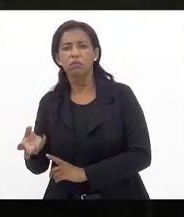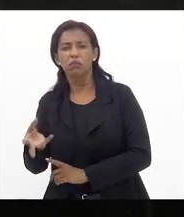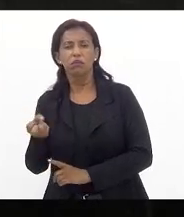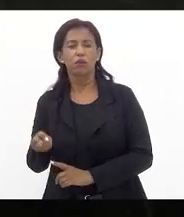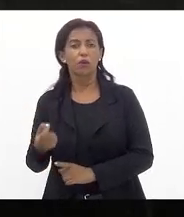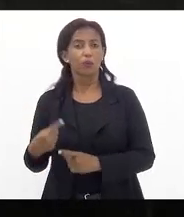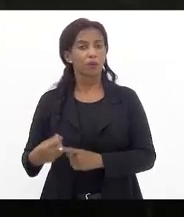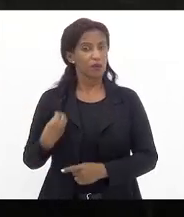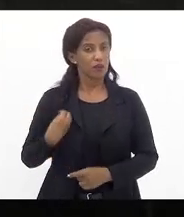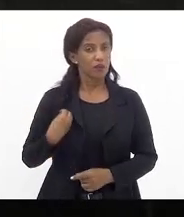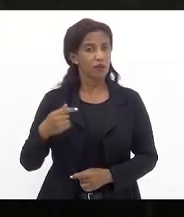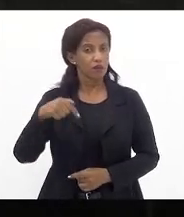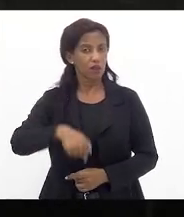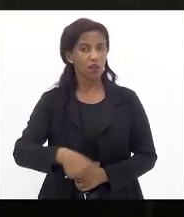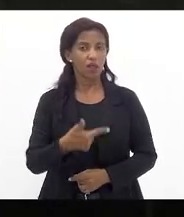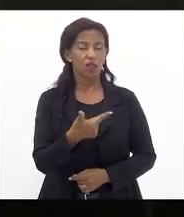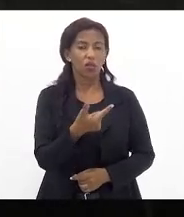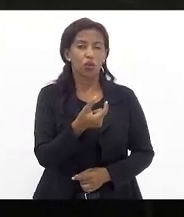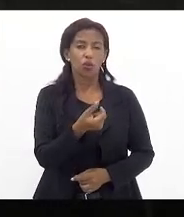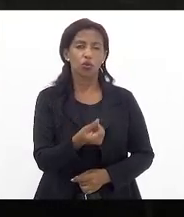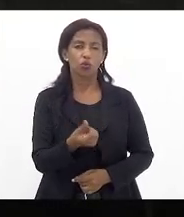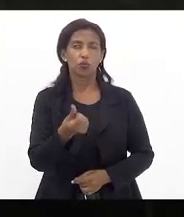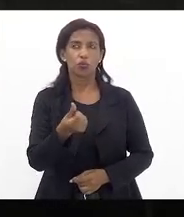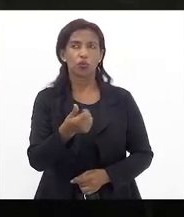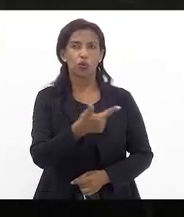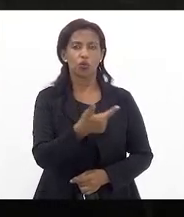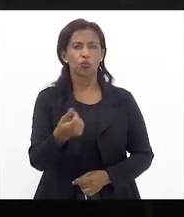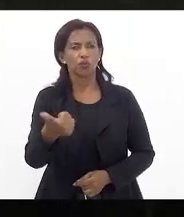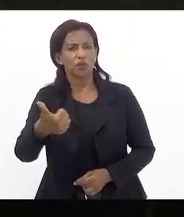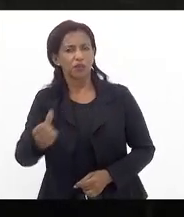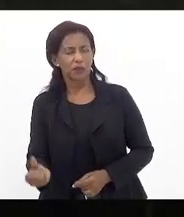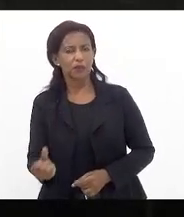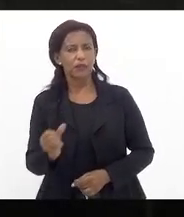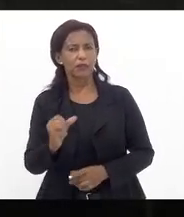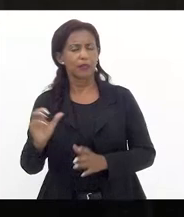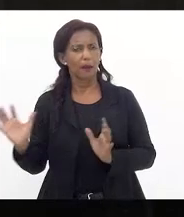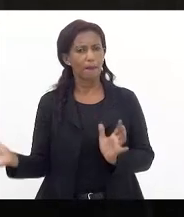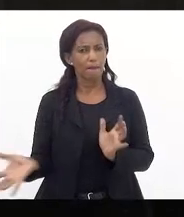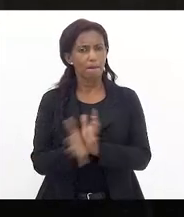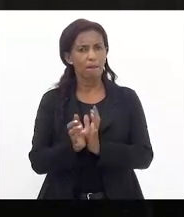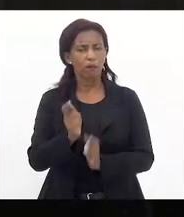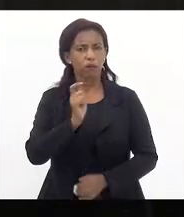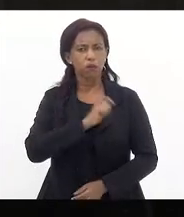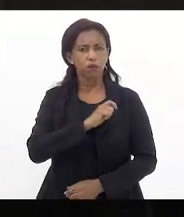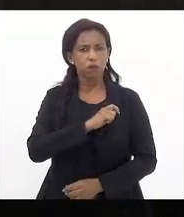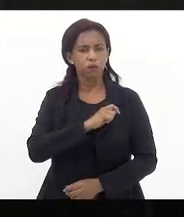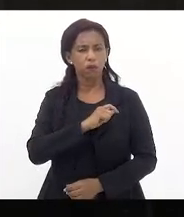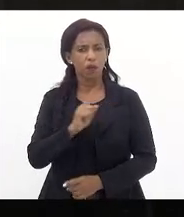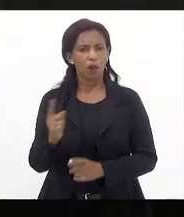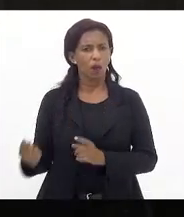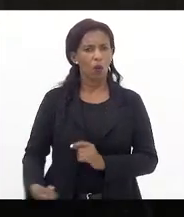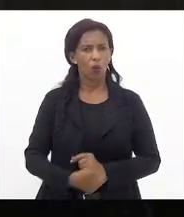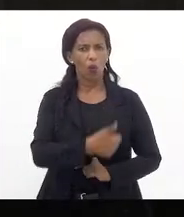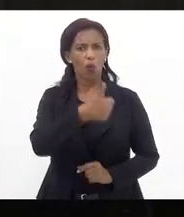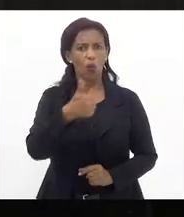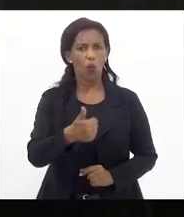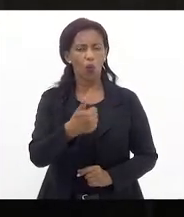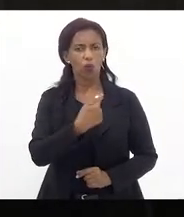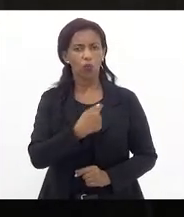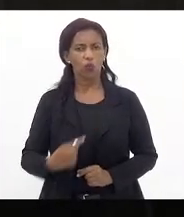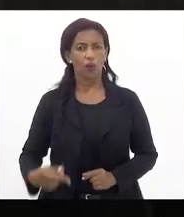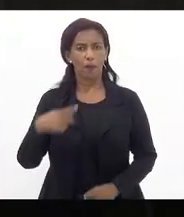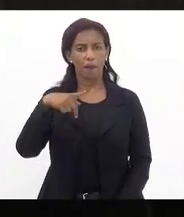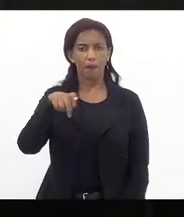porque vivenciamos aqui em 2016 o pacote de maldade versão 1 do governo